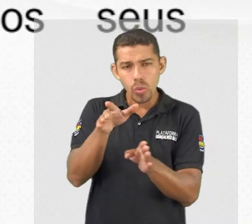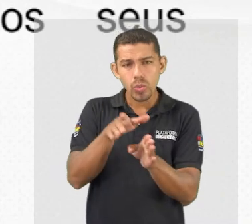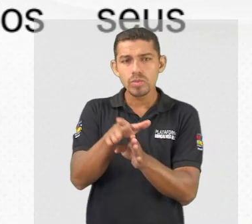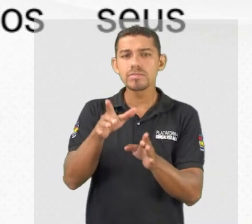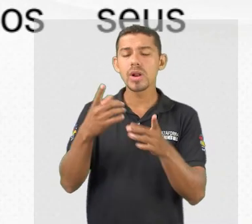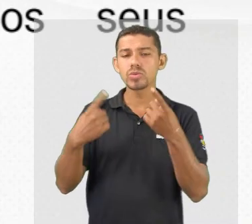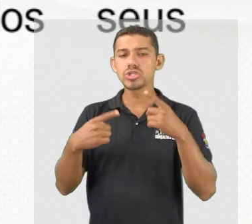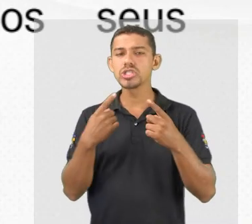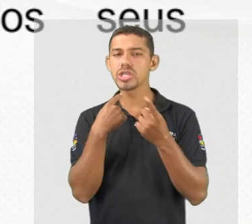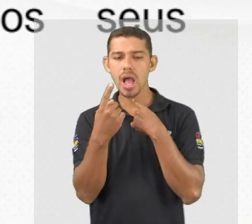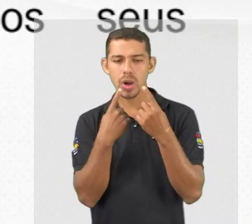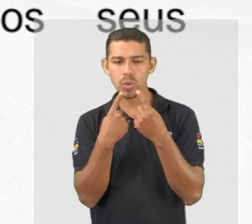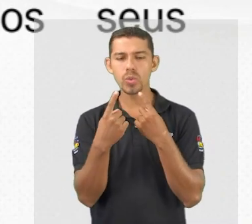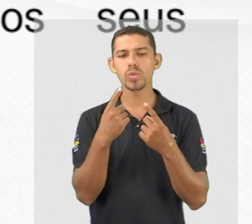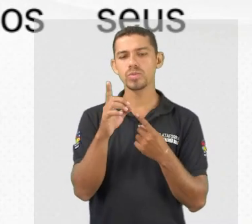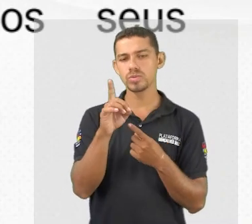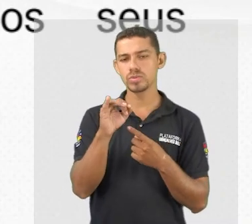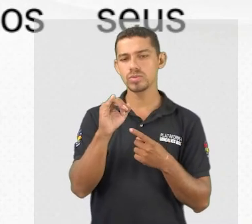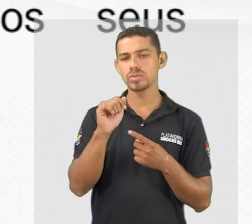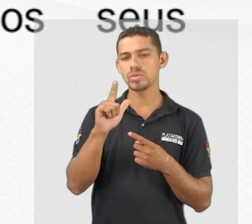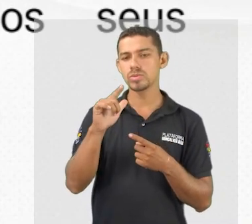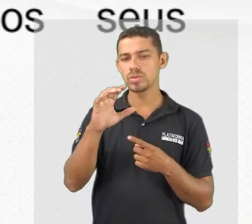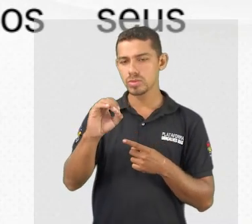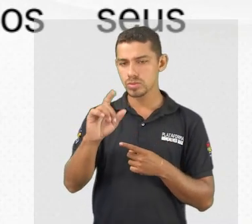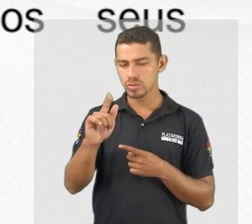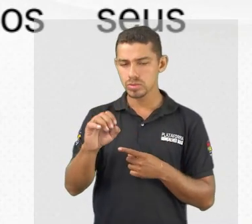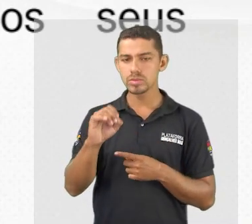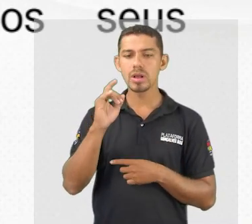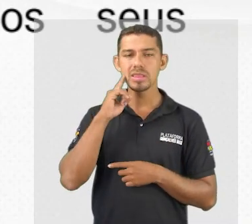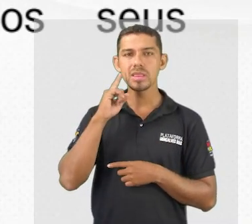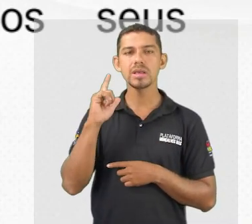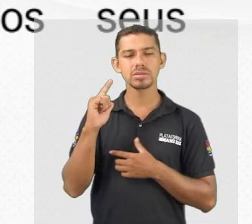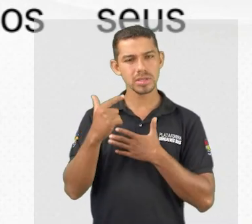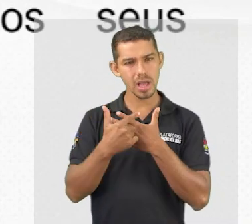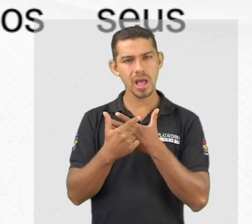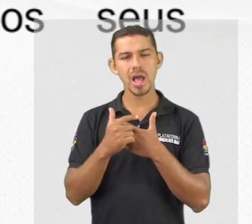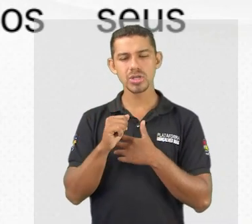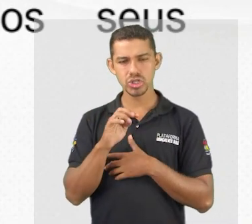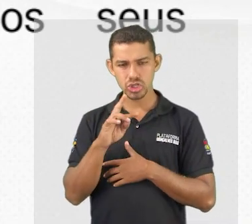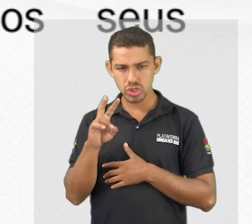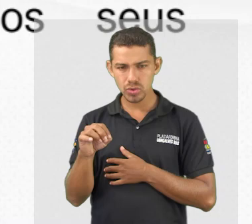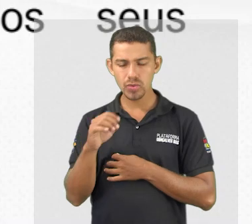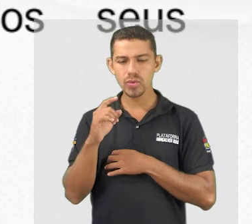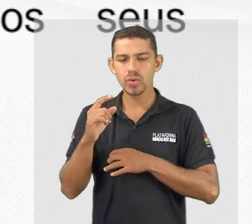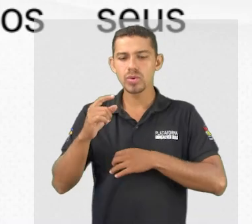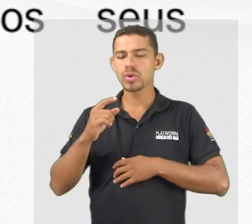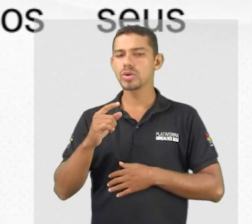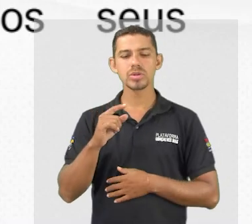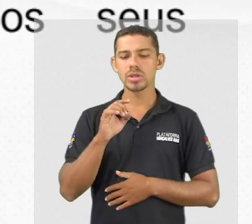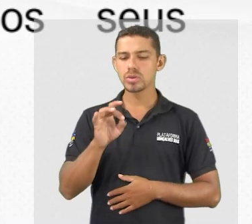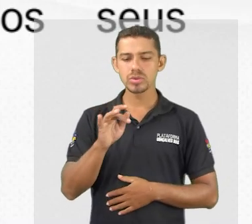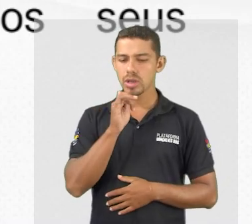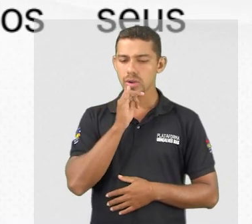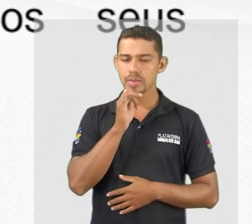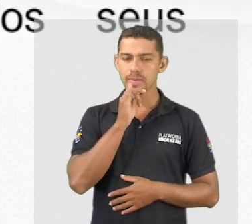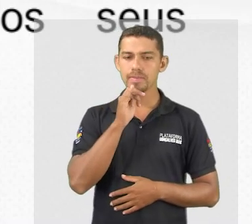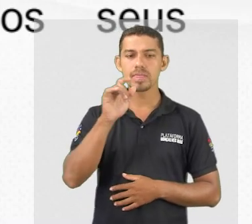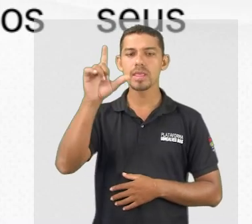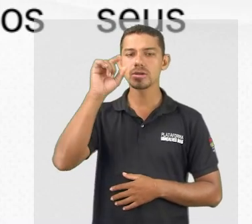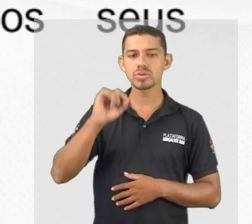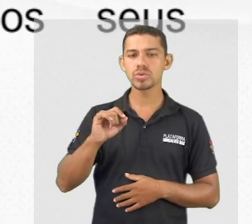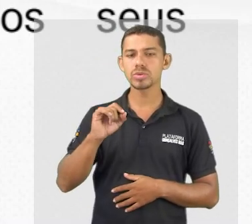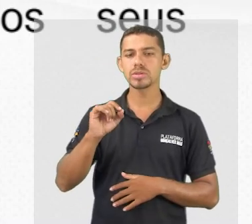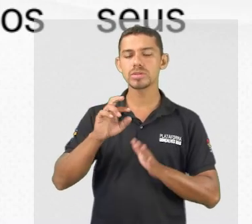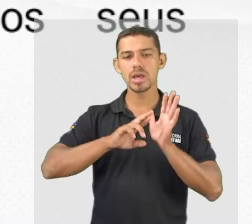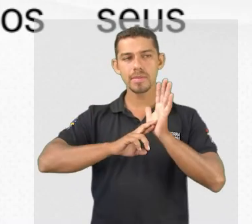pelo diálogo, permitindo que os cidadãos tenham um papel ativo no processo decisório e não apenas na escolha dos